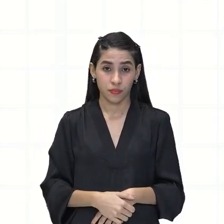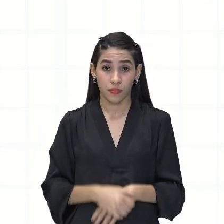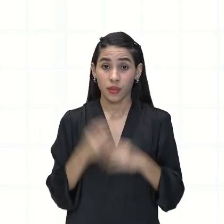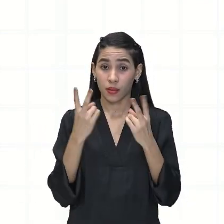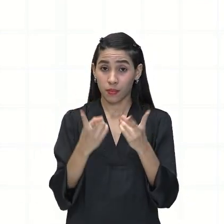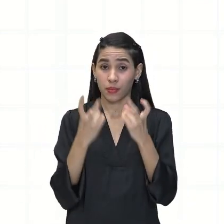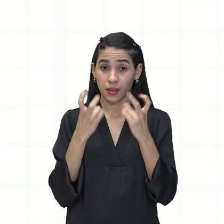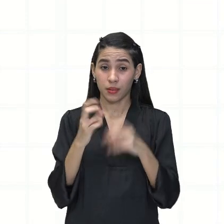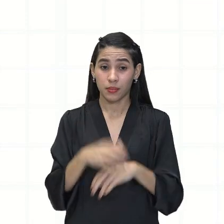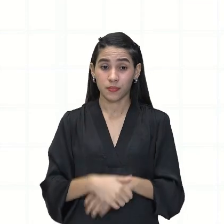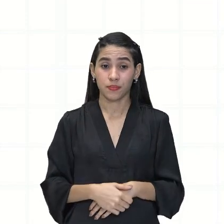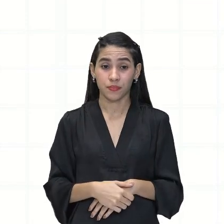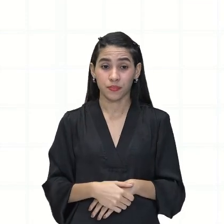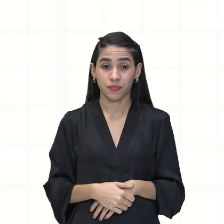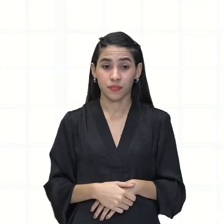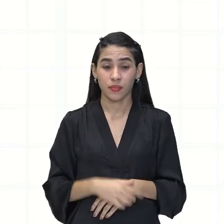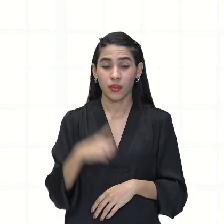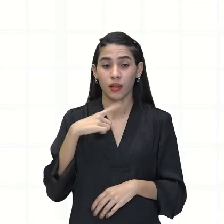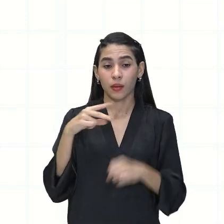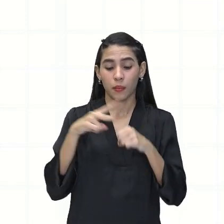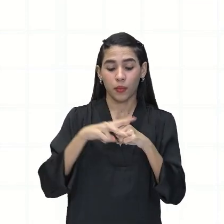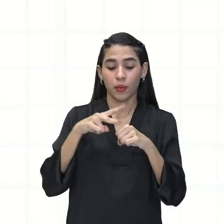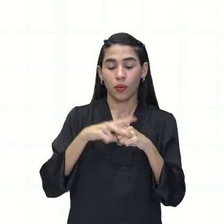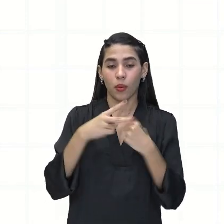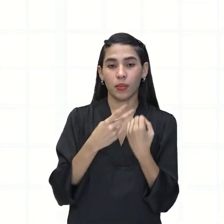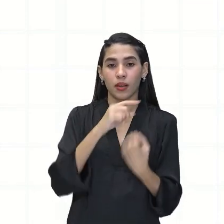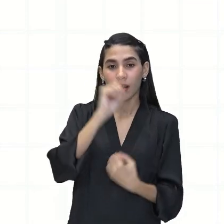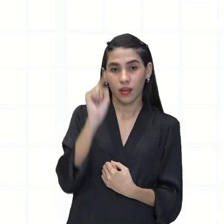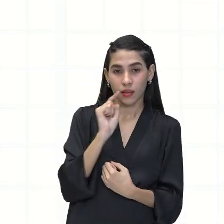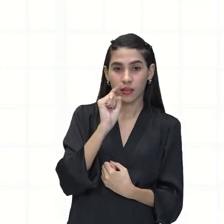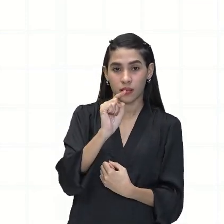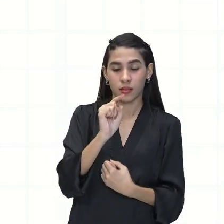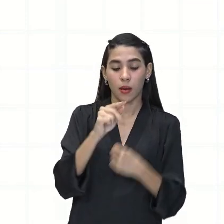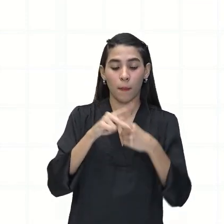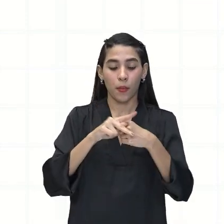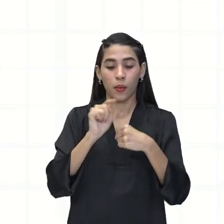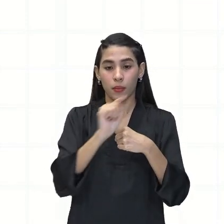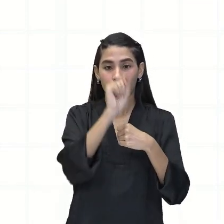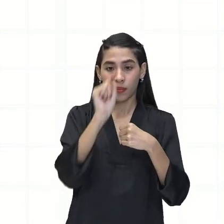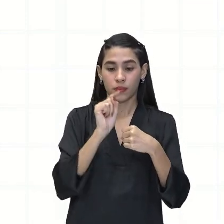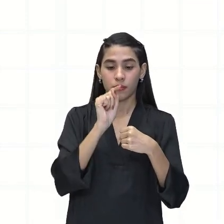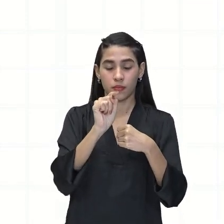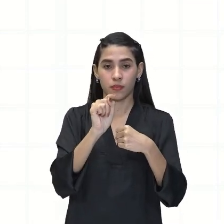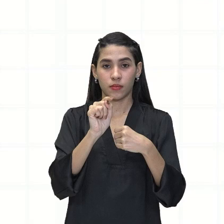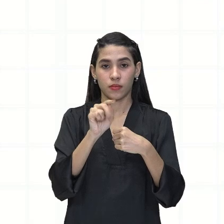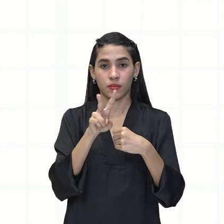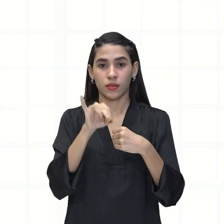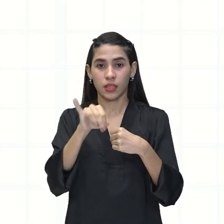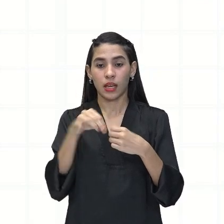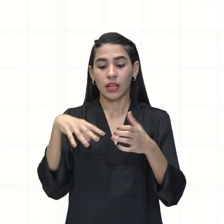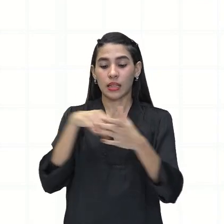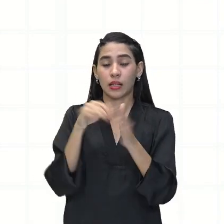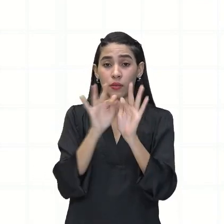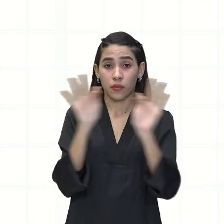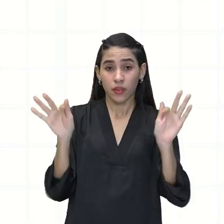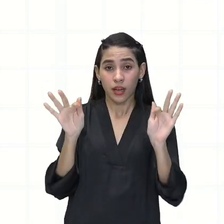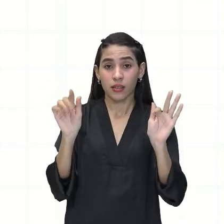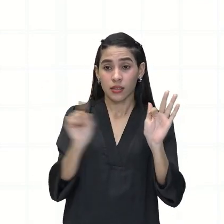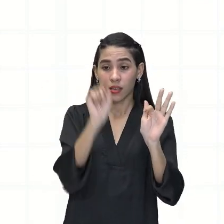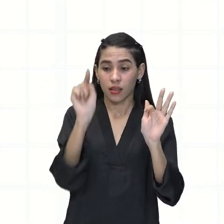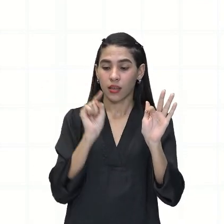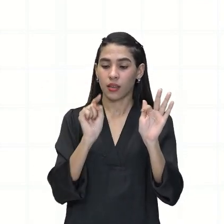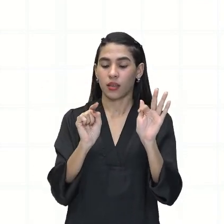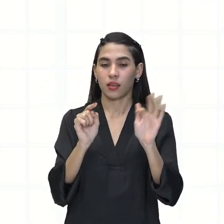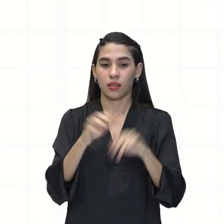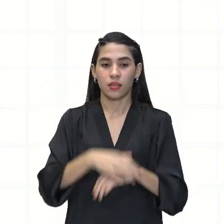começa aqui, ó, pelo nosso pronome interrogativo, né, que está introduzindo uma frase interrogativa, e